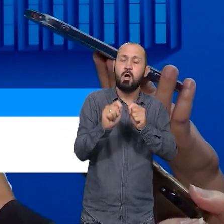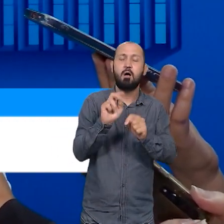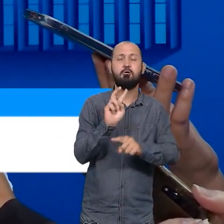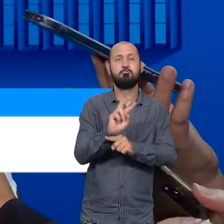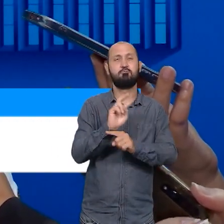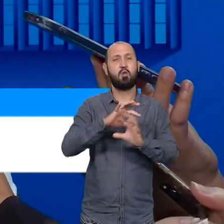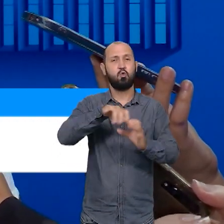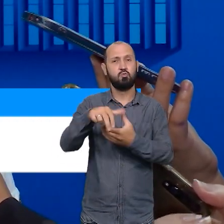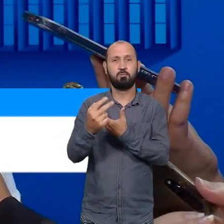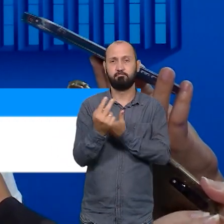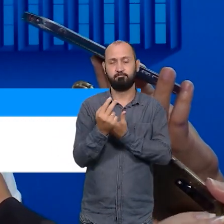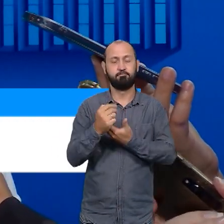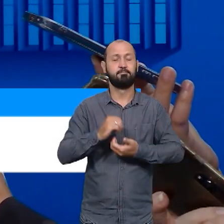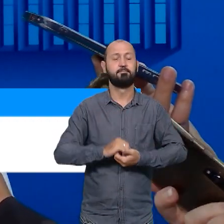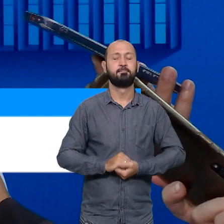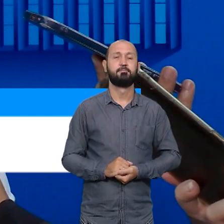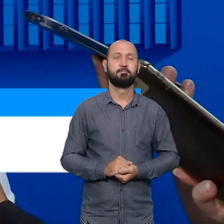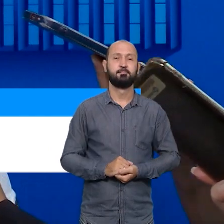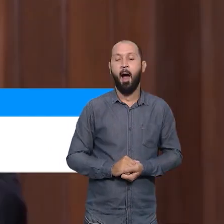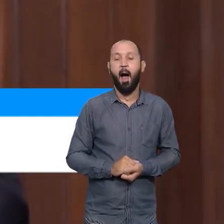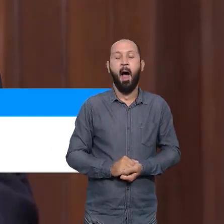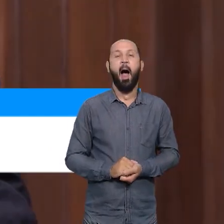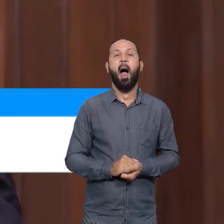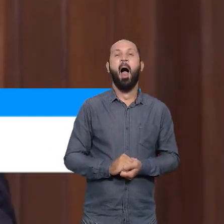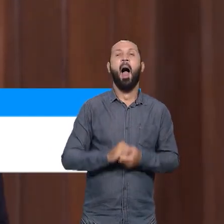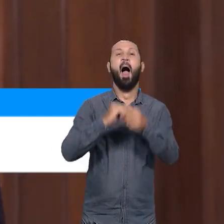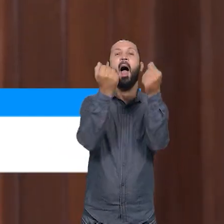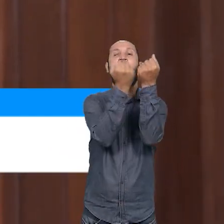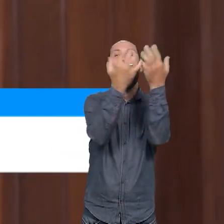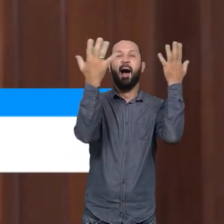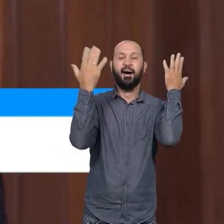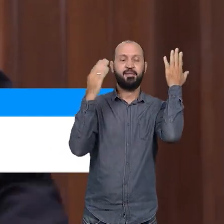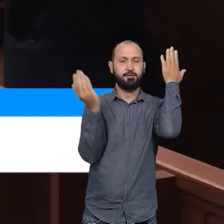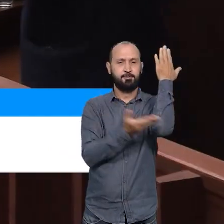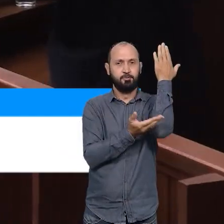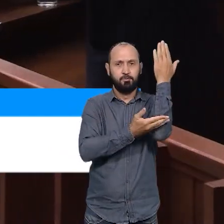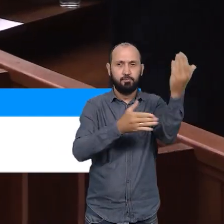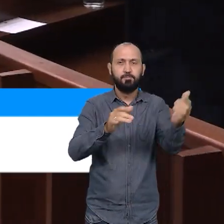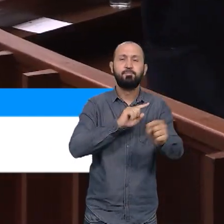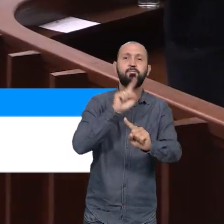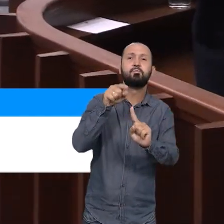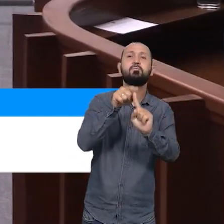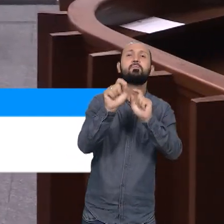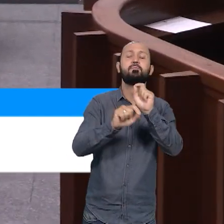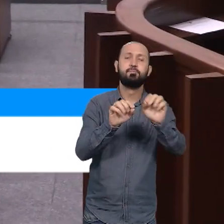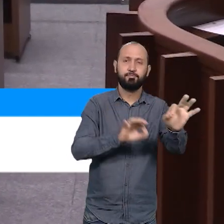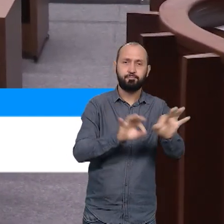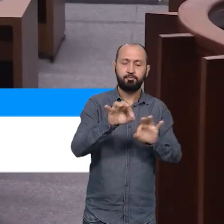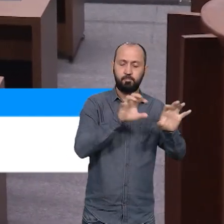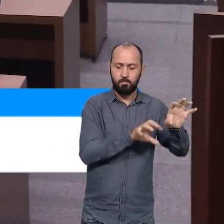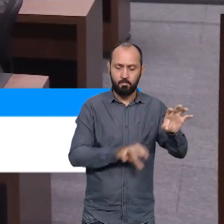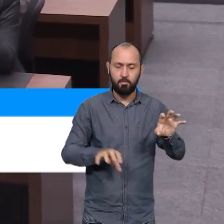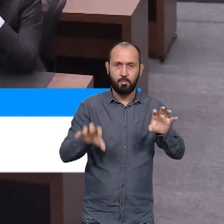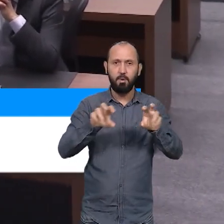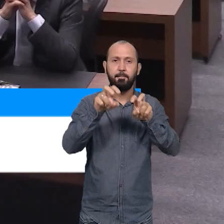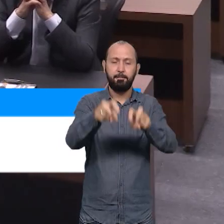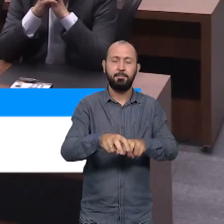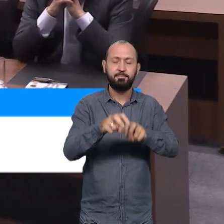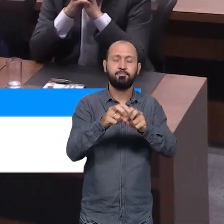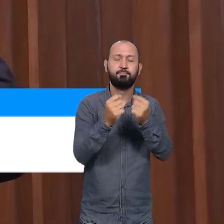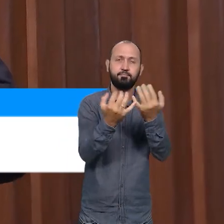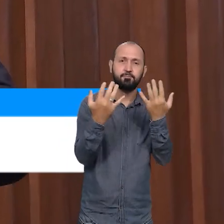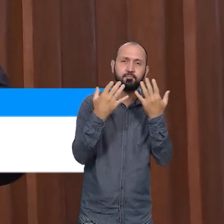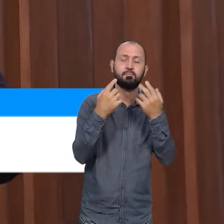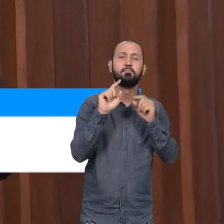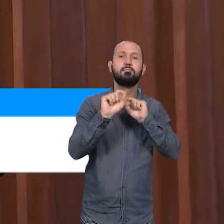ser utilizada ecologicamente sustentável. O desmatamento do Pantanal, com finalidade de preparar áreas para